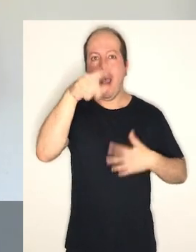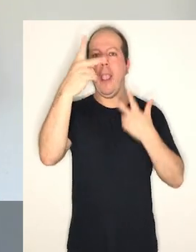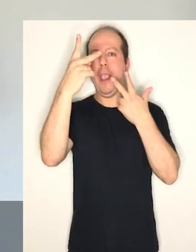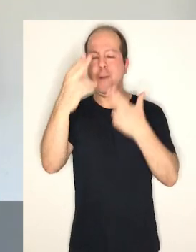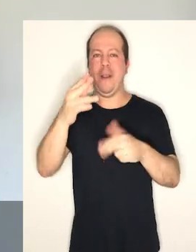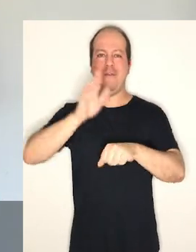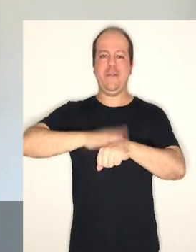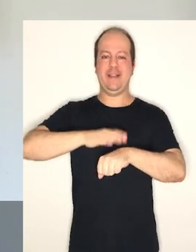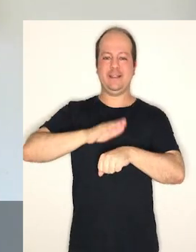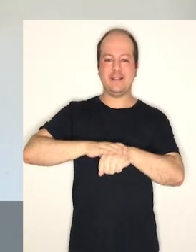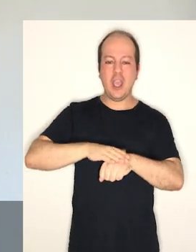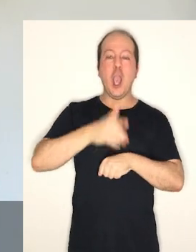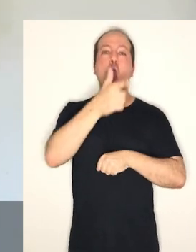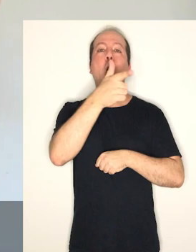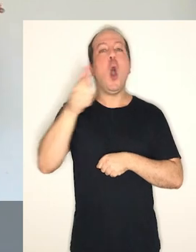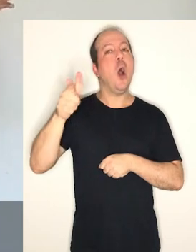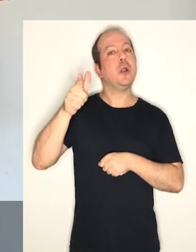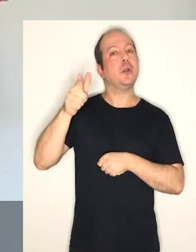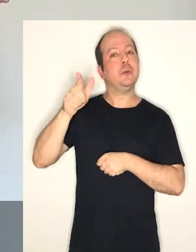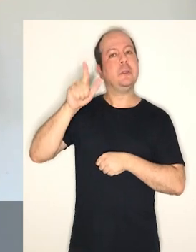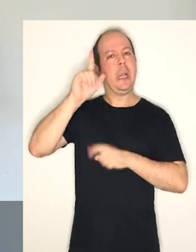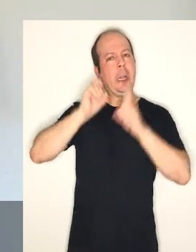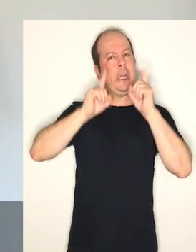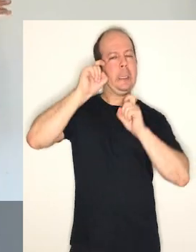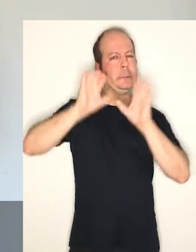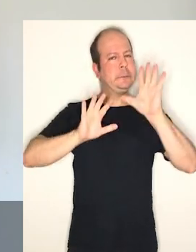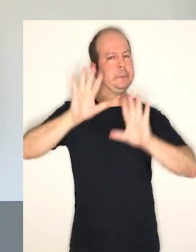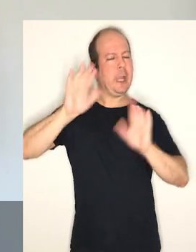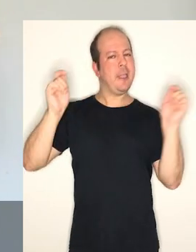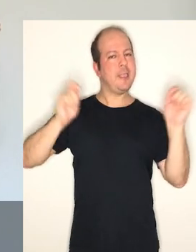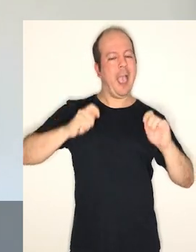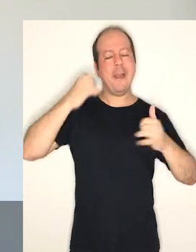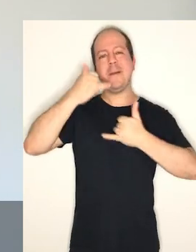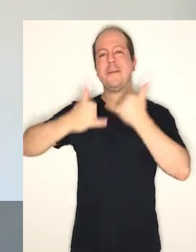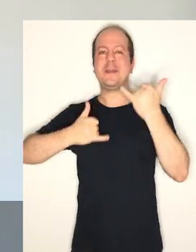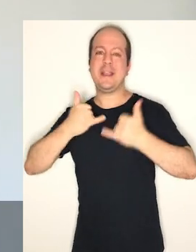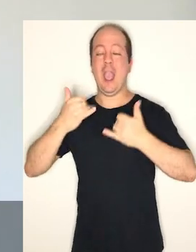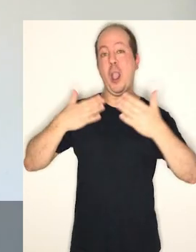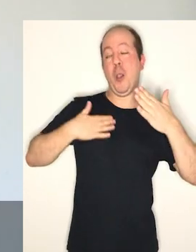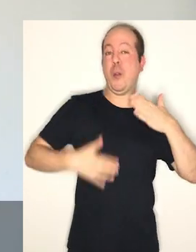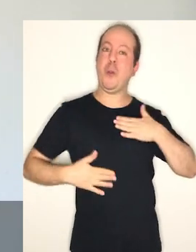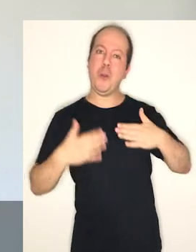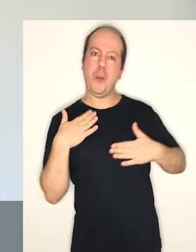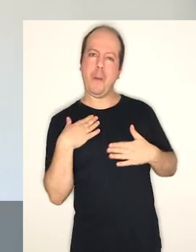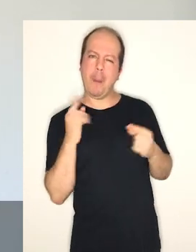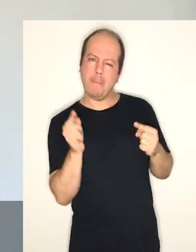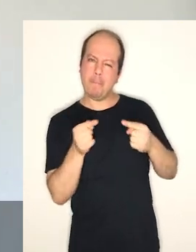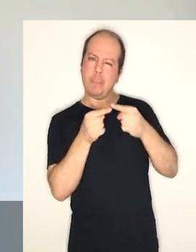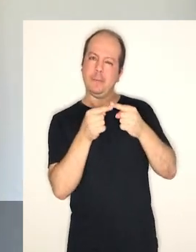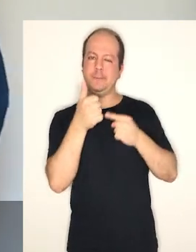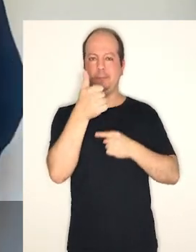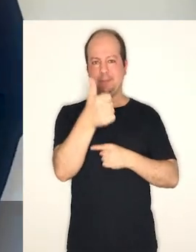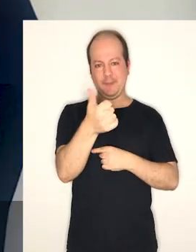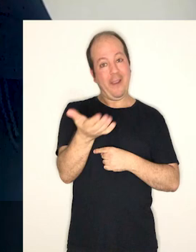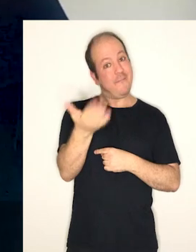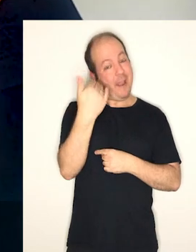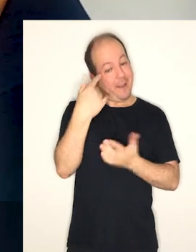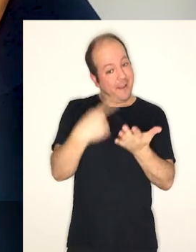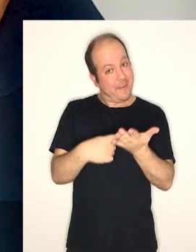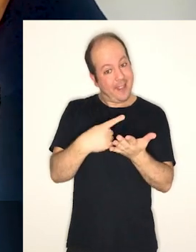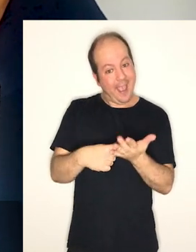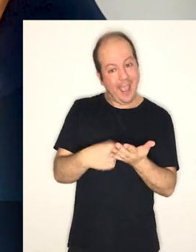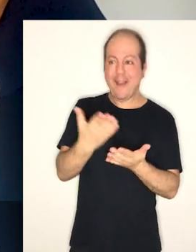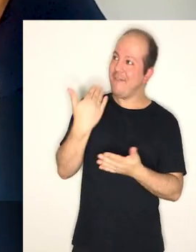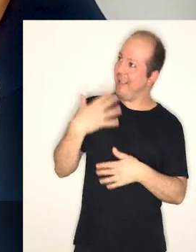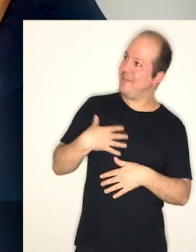aí também, combinado? E pode até criar outros gestos também. O interessante é a gente brincar com as partes do nosso corpo, combinado? Vamos brincar